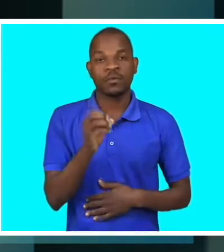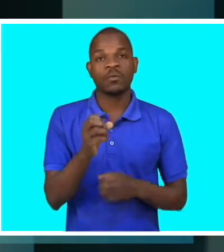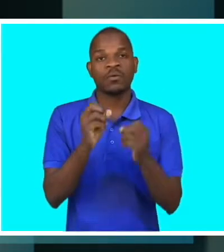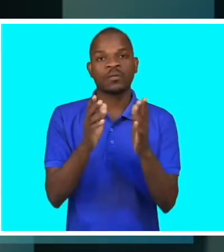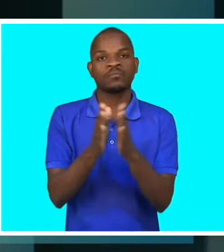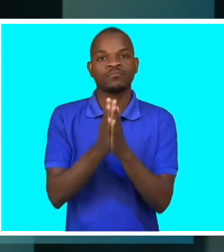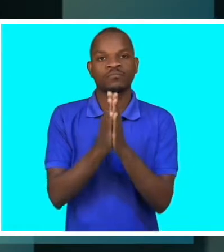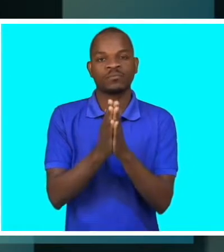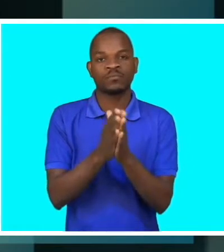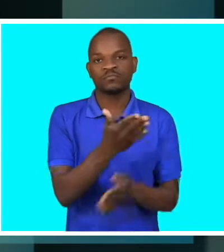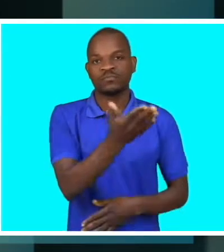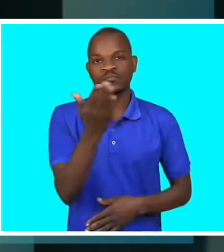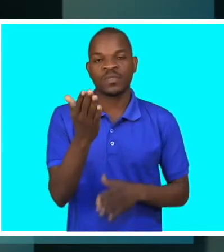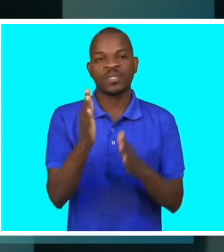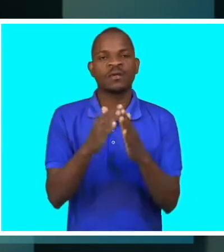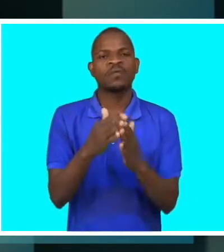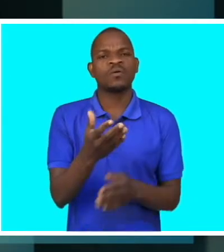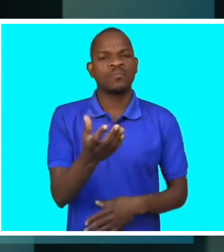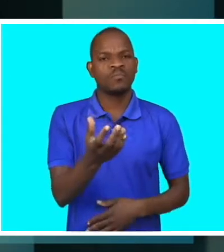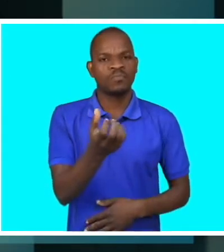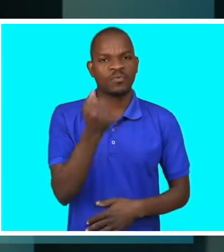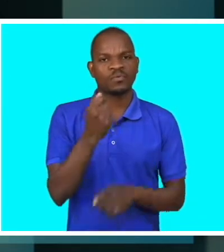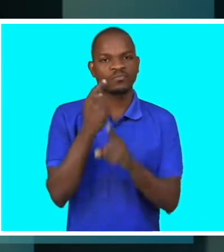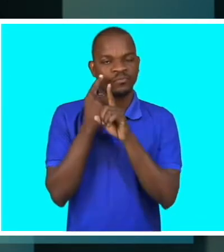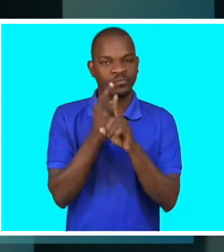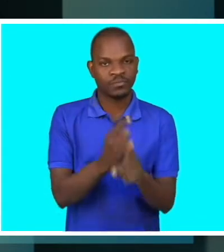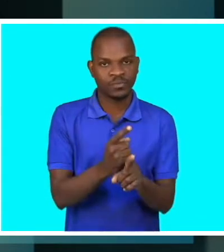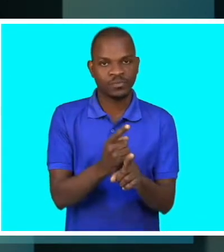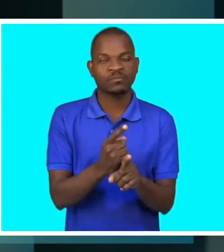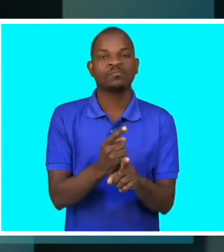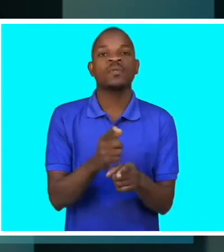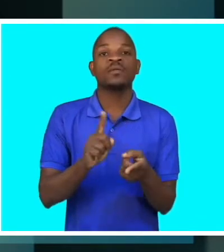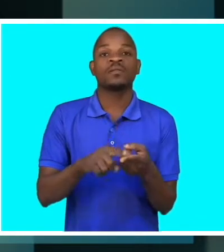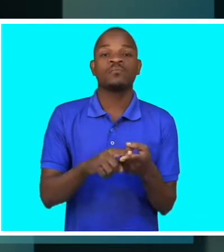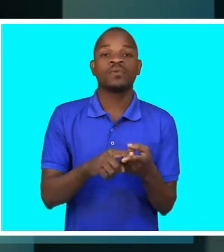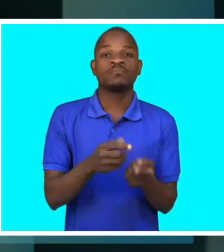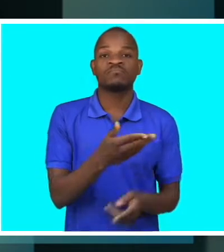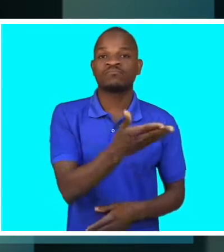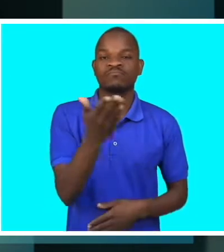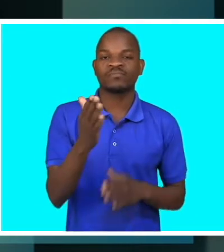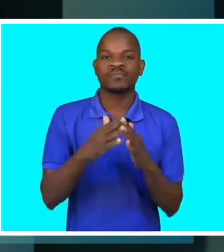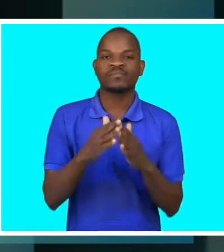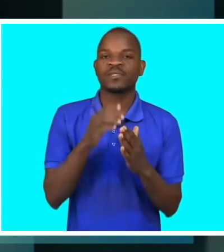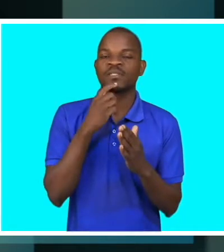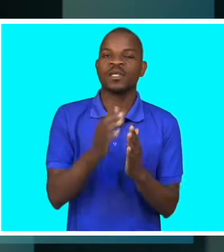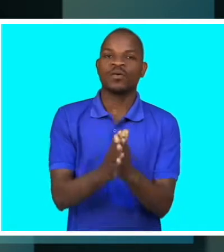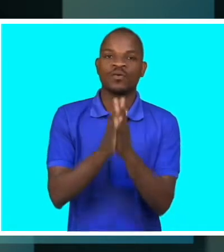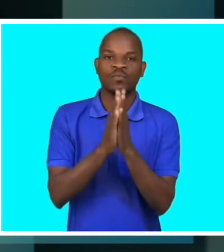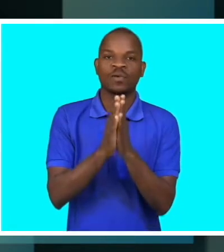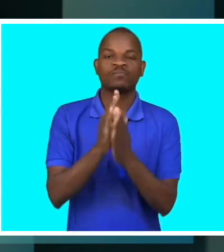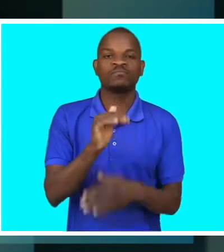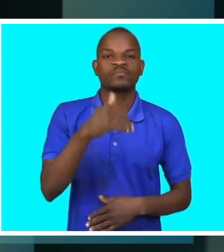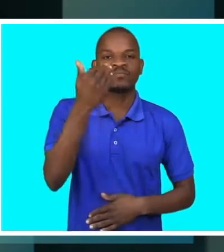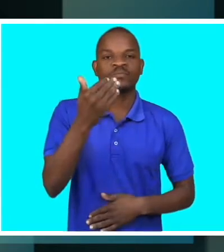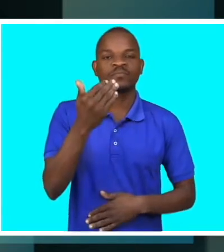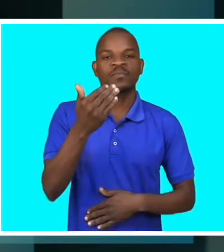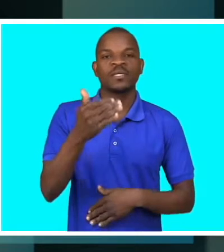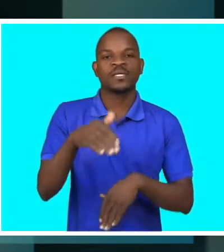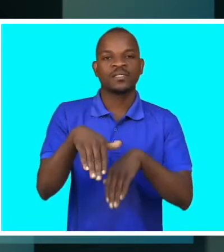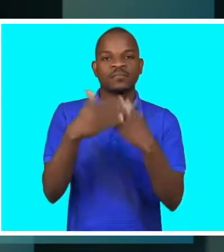telespectador, que pode fazer parte desta modalidade. Para si, que esteve na nossa companhia, o nosso muito obrigado. Nós voltamos daqui